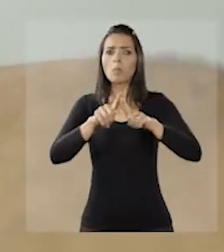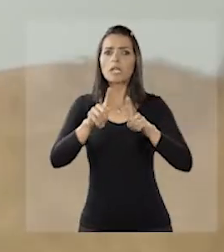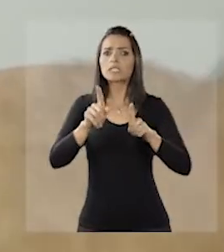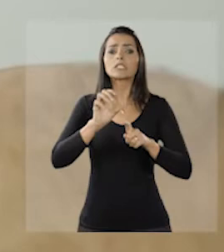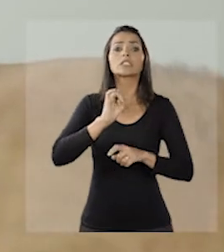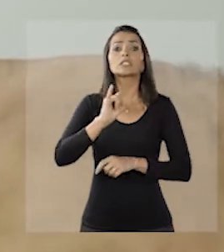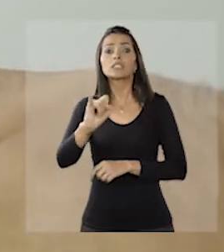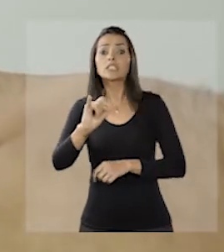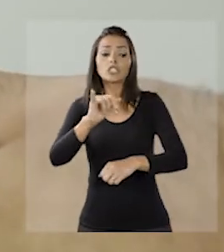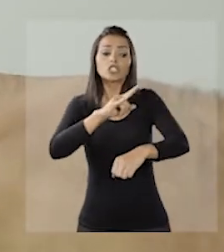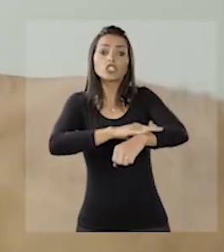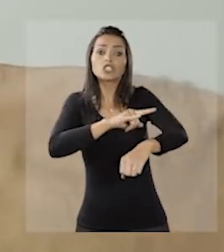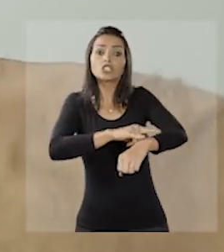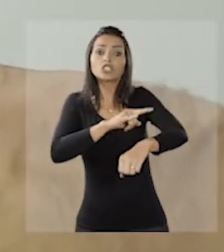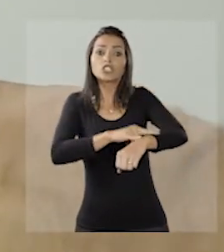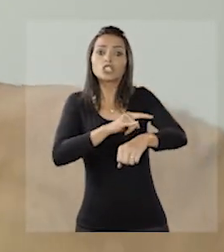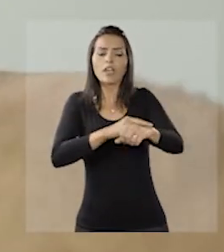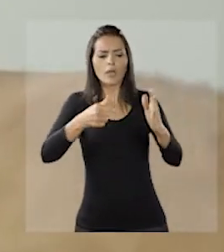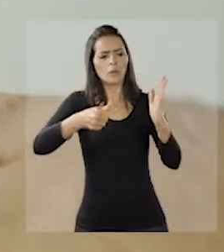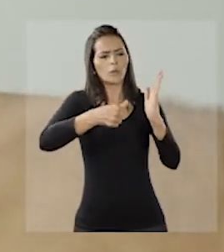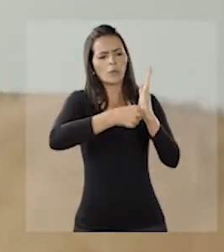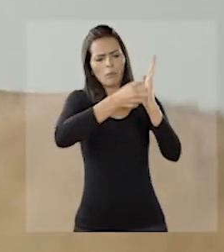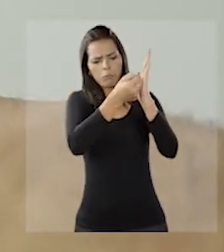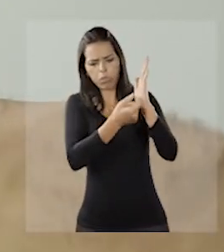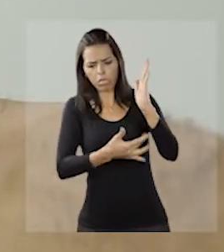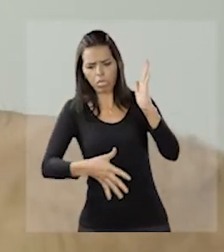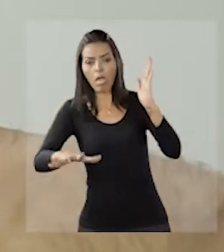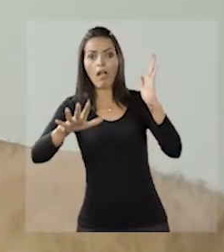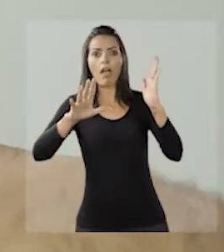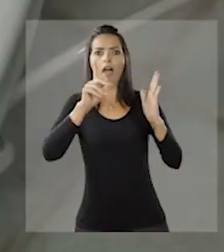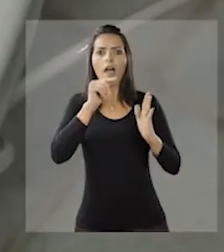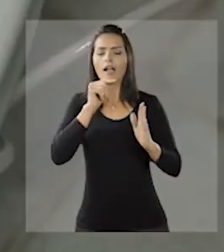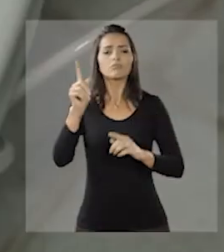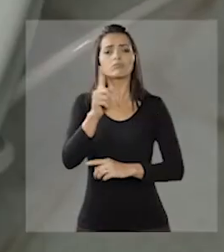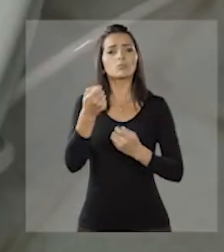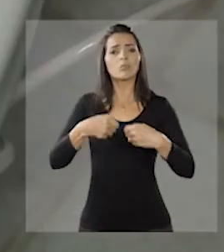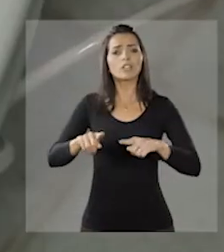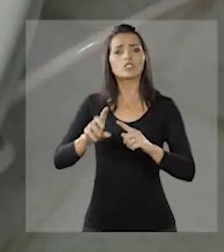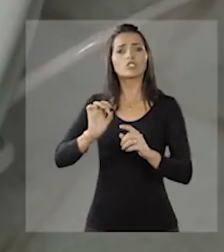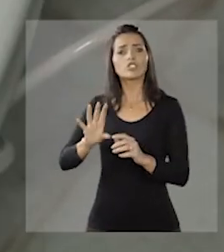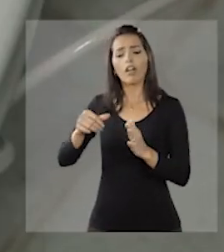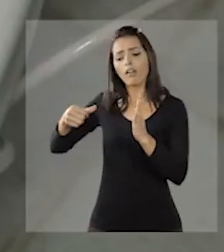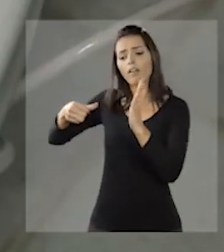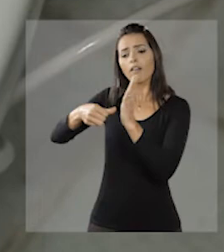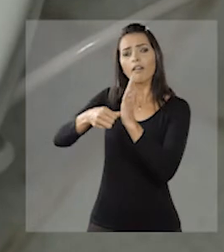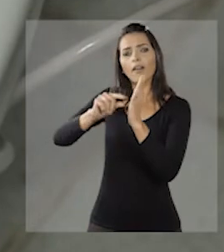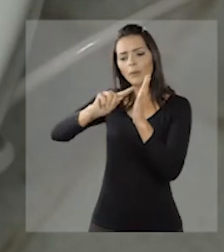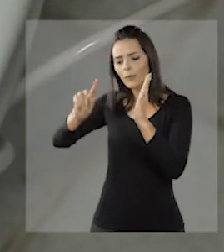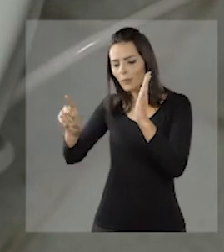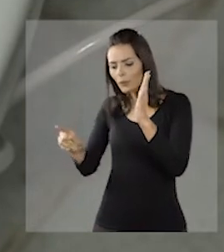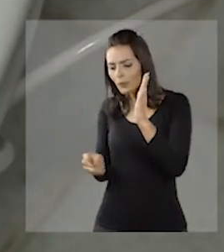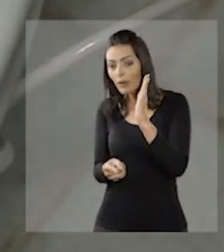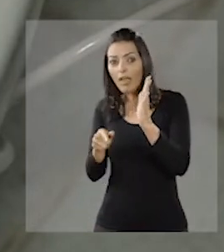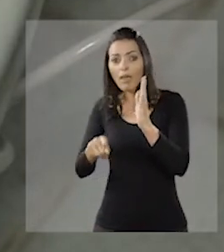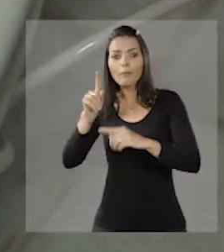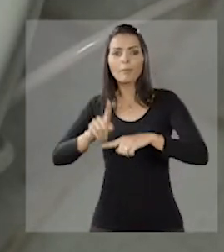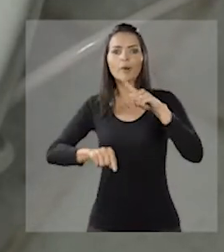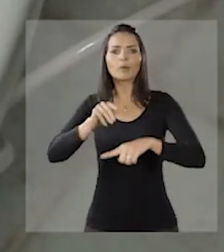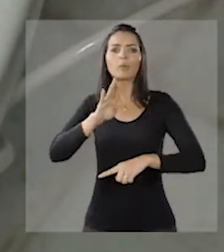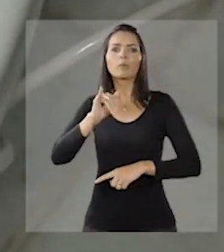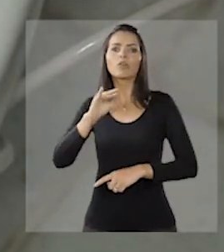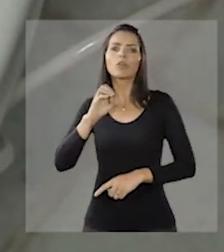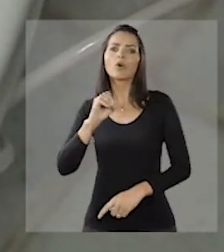acionar a descarga se o resíduo for apenas líquido. Nesse caso, é só apertar o dispenser que contém um produto